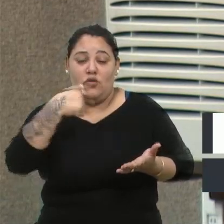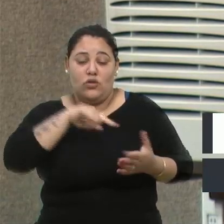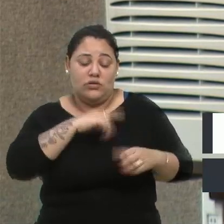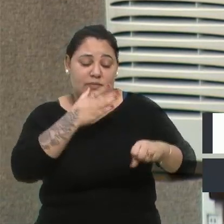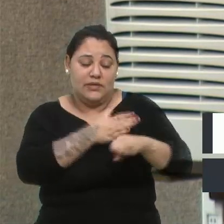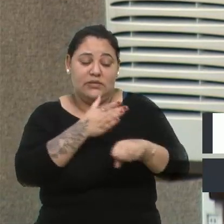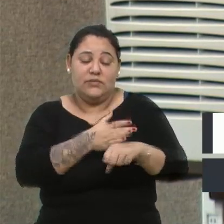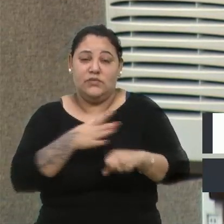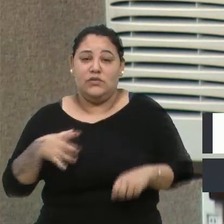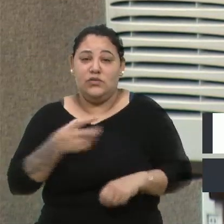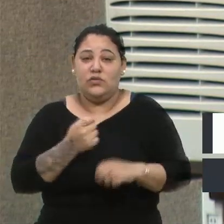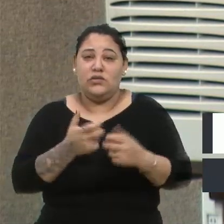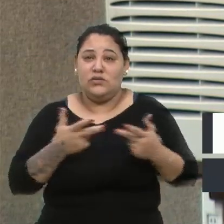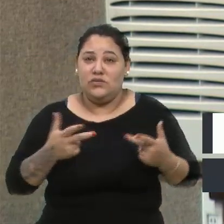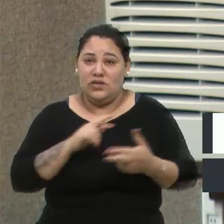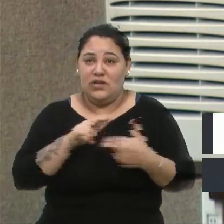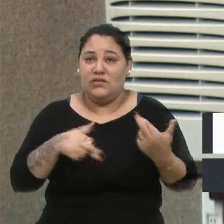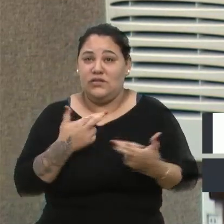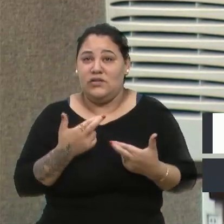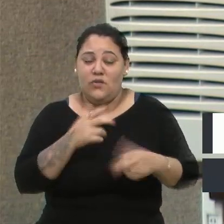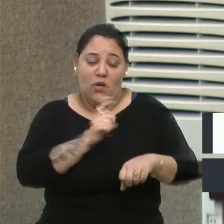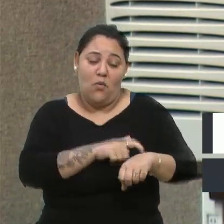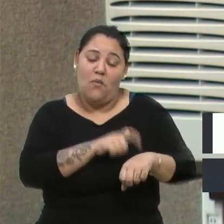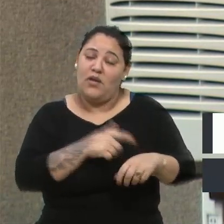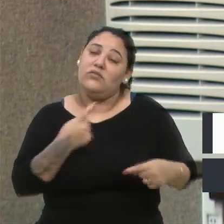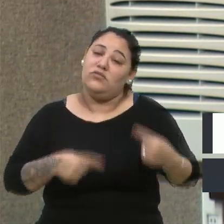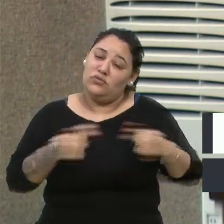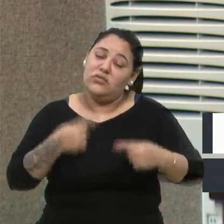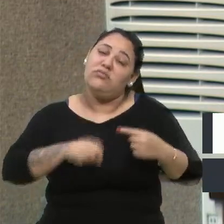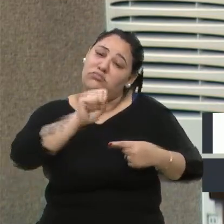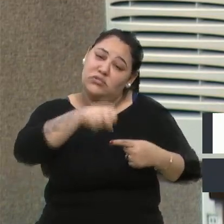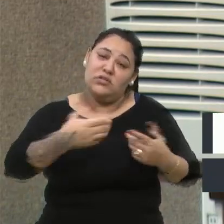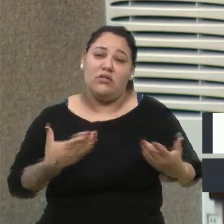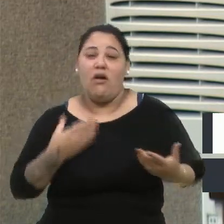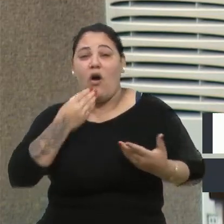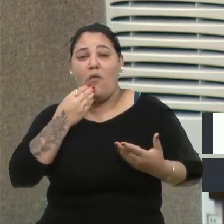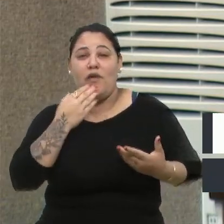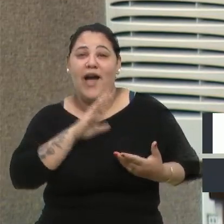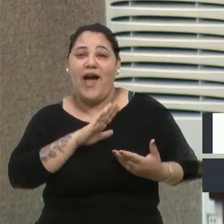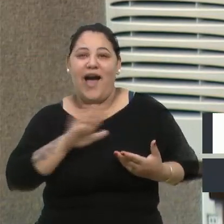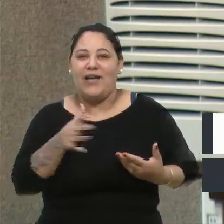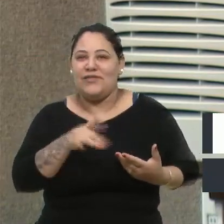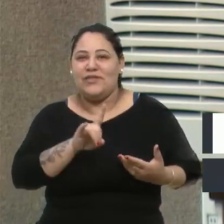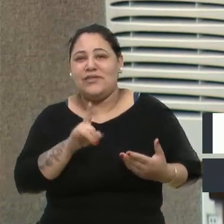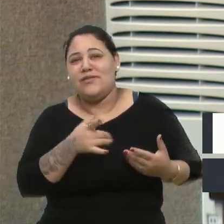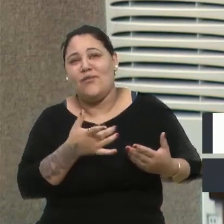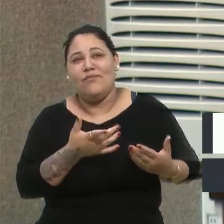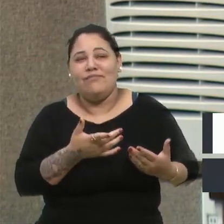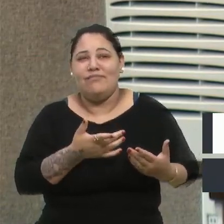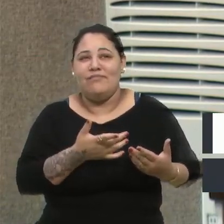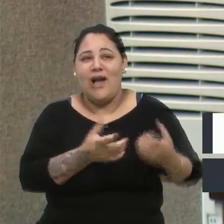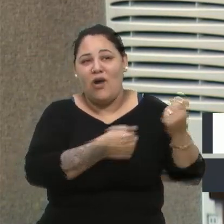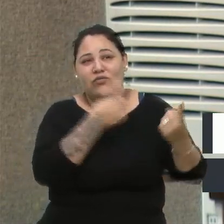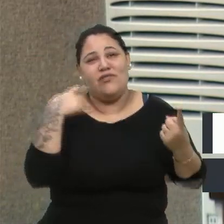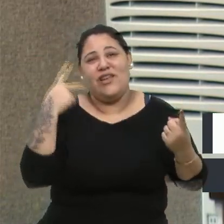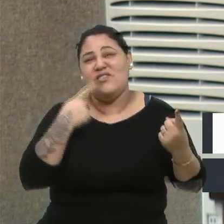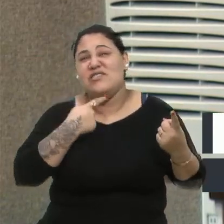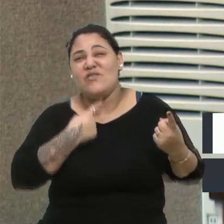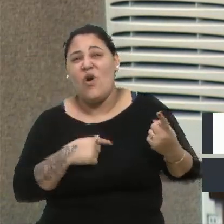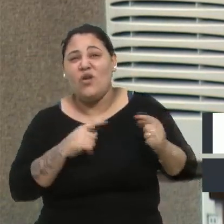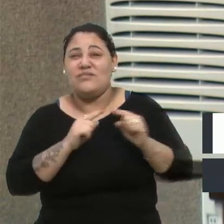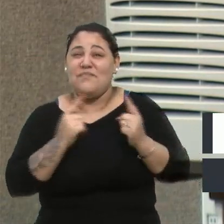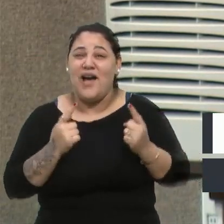toda essa questão. Então, é um momento de debate, né? Evidentemente, às vezes não agrada um, não agrada outro, mas precisamos debater. Mas o